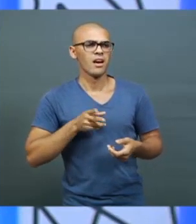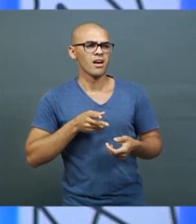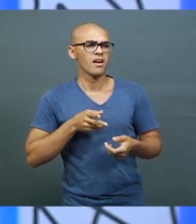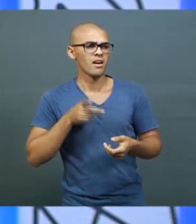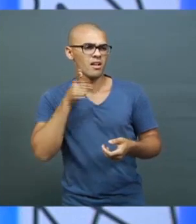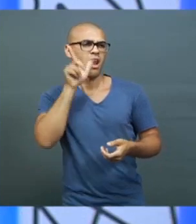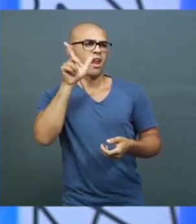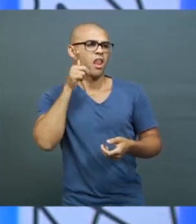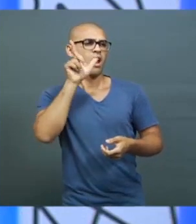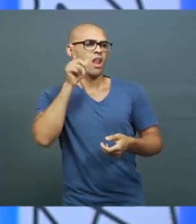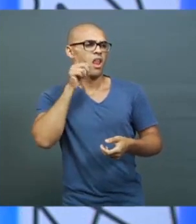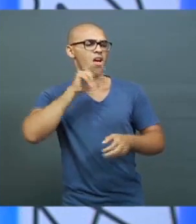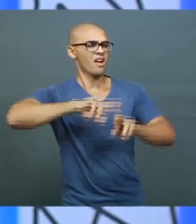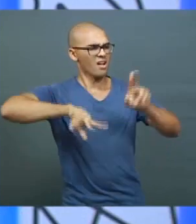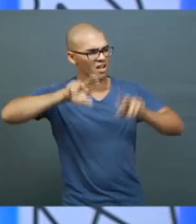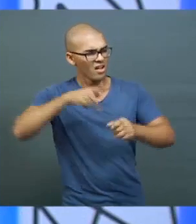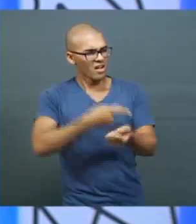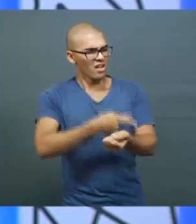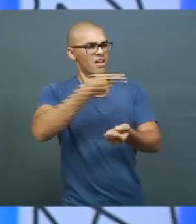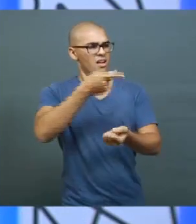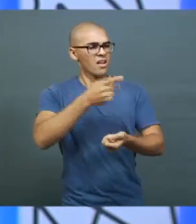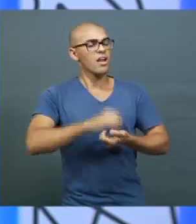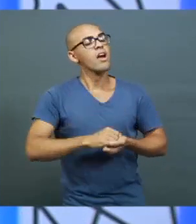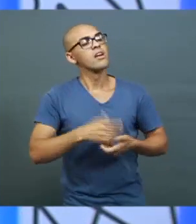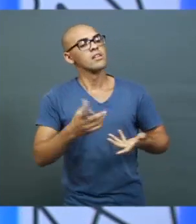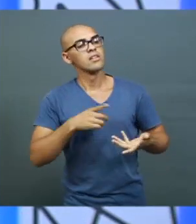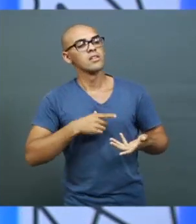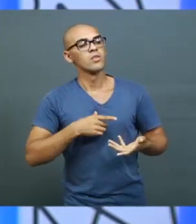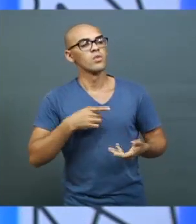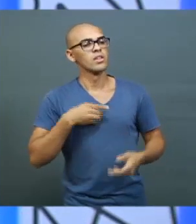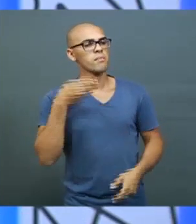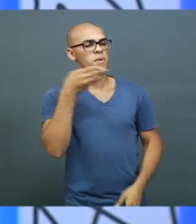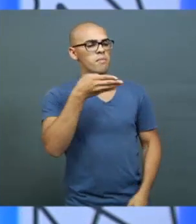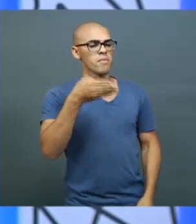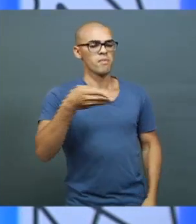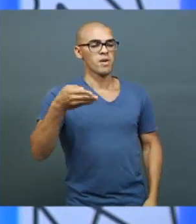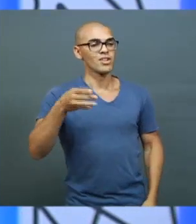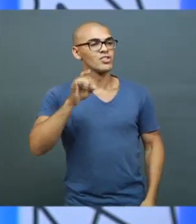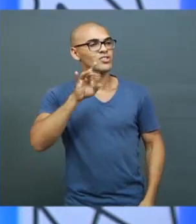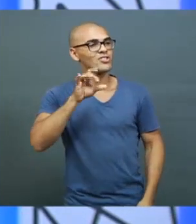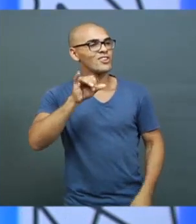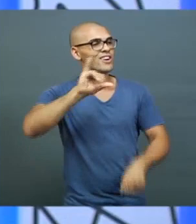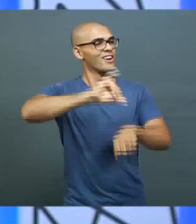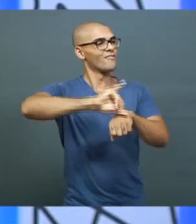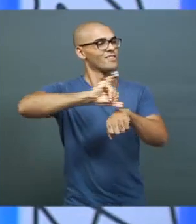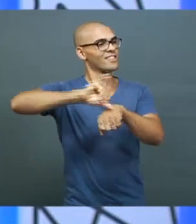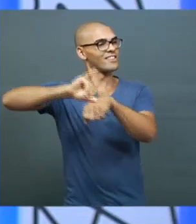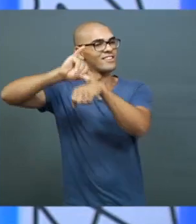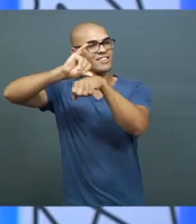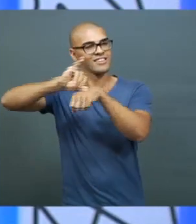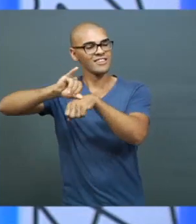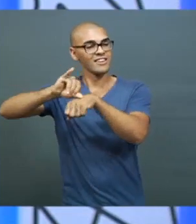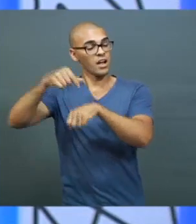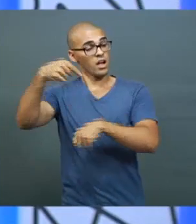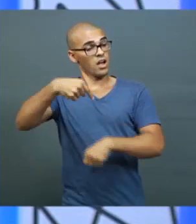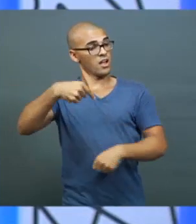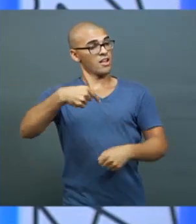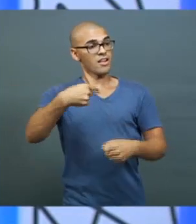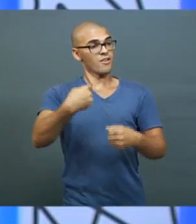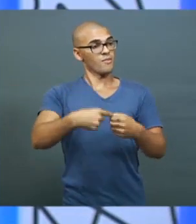uma turnê passando apenas pelas capitais brasileiras. Uberlândia é a única cidade do interior, né? Em todas as capitais até